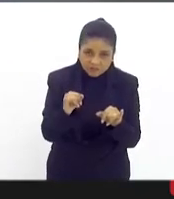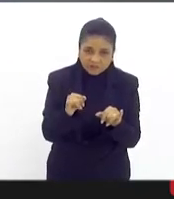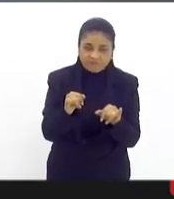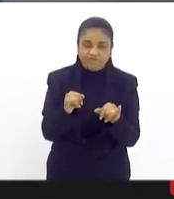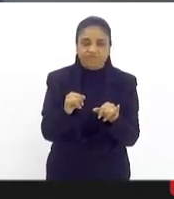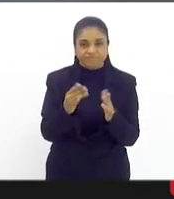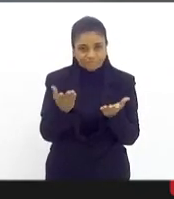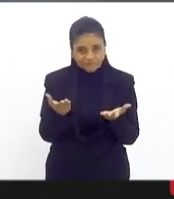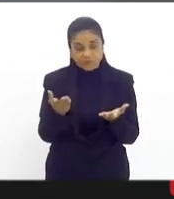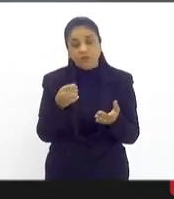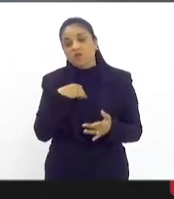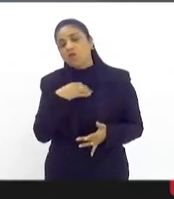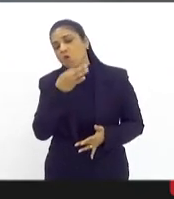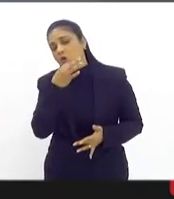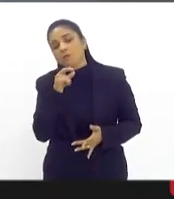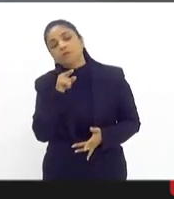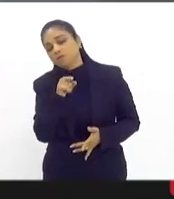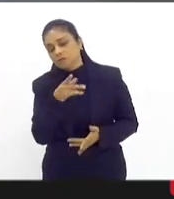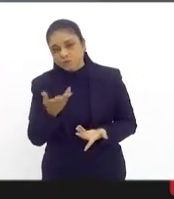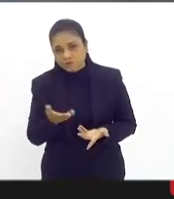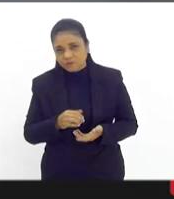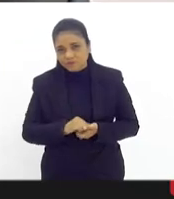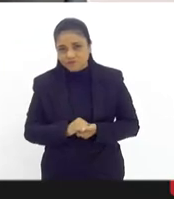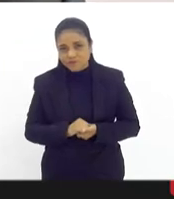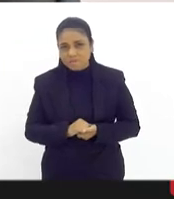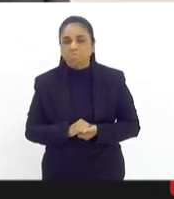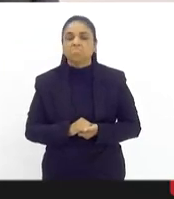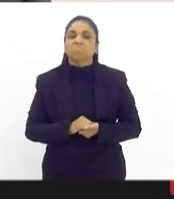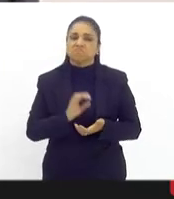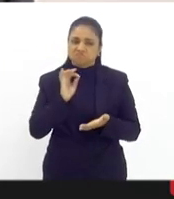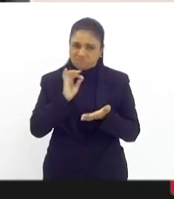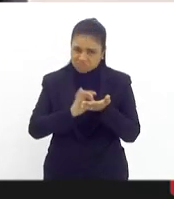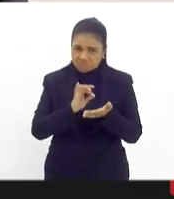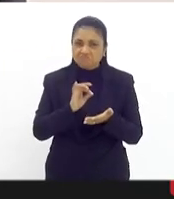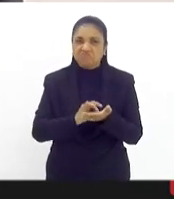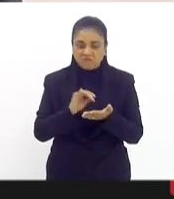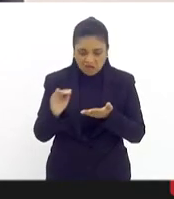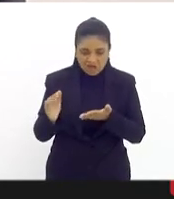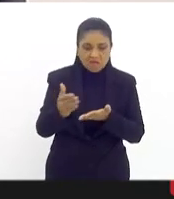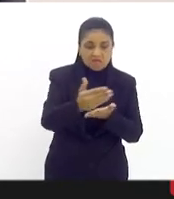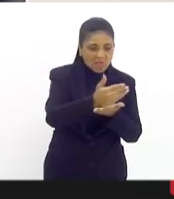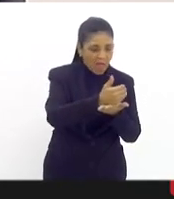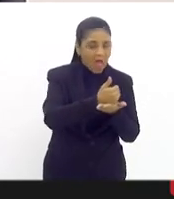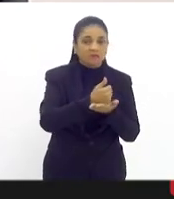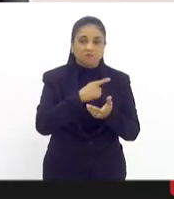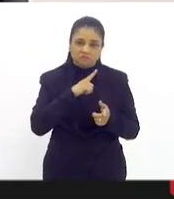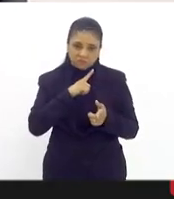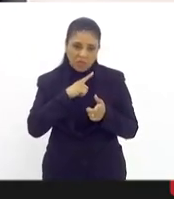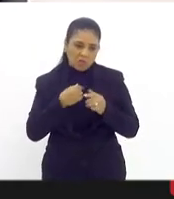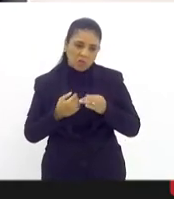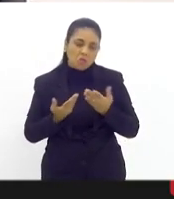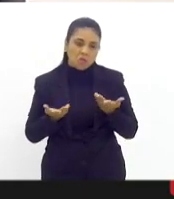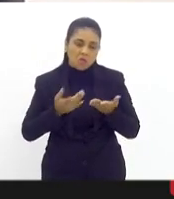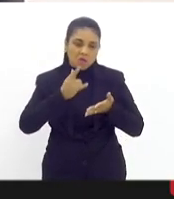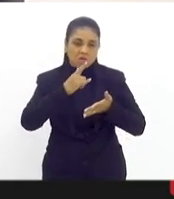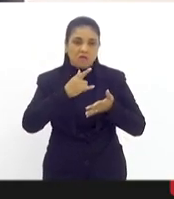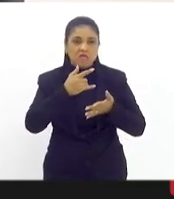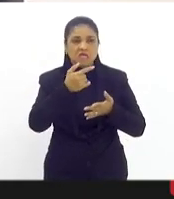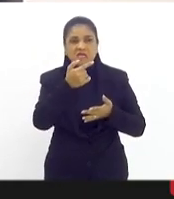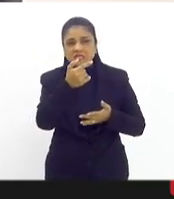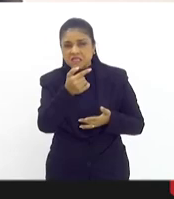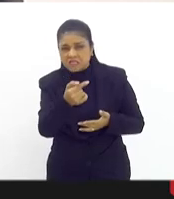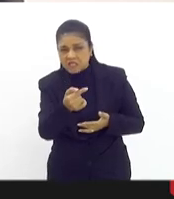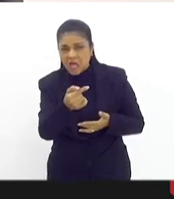relevante. O que você acha? Muito relevante. Nós temos também um dado que eu não trouxe aqui, mas trago agora.